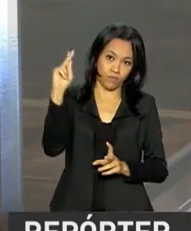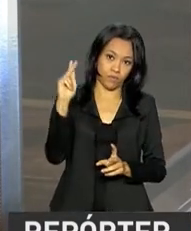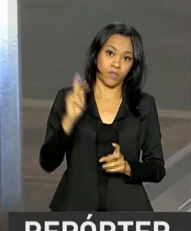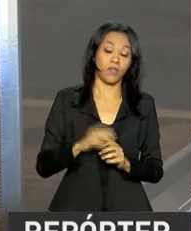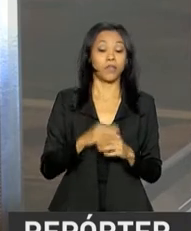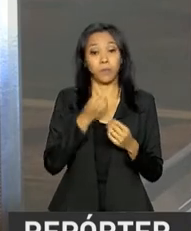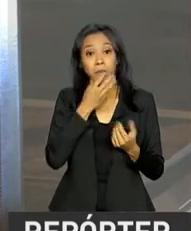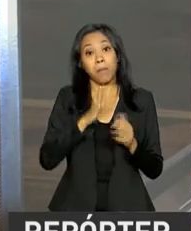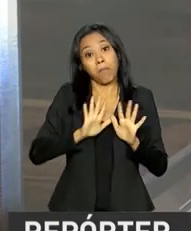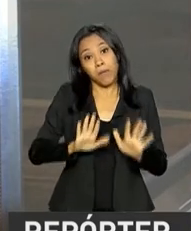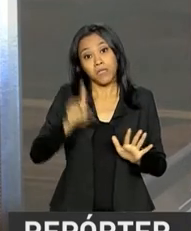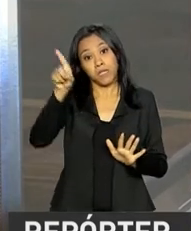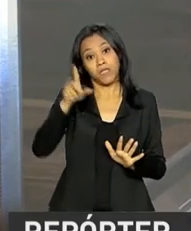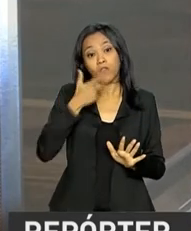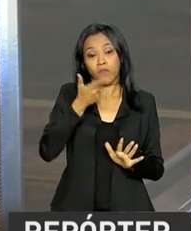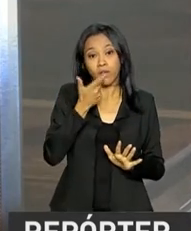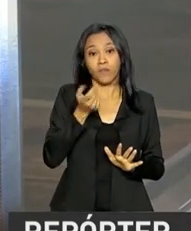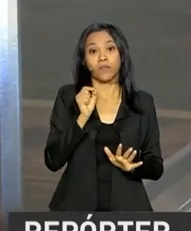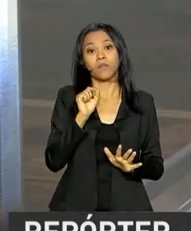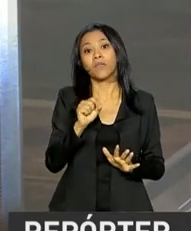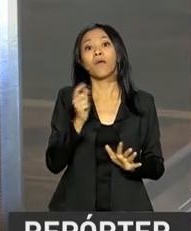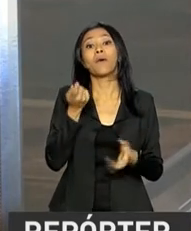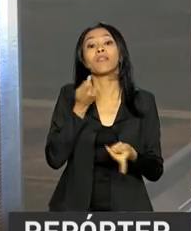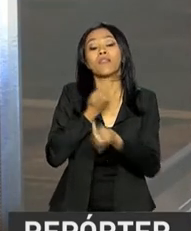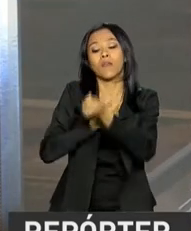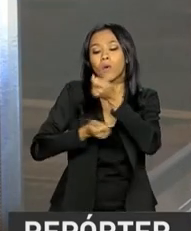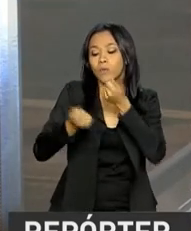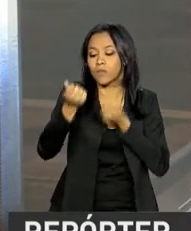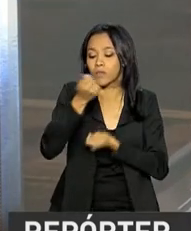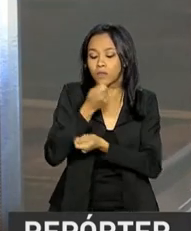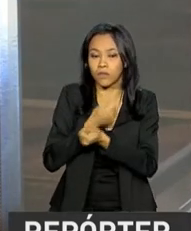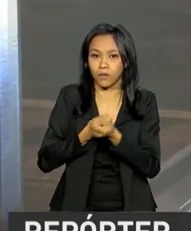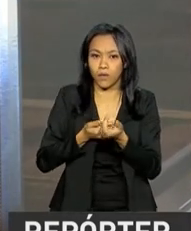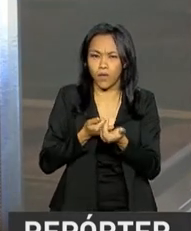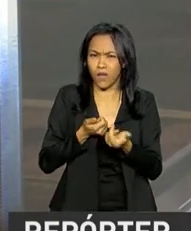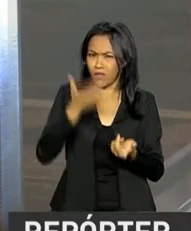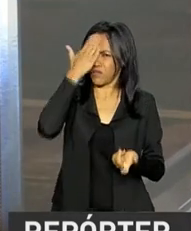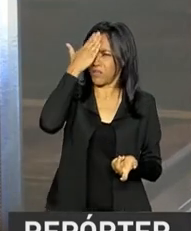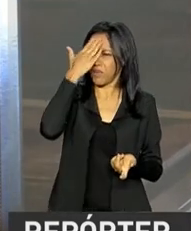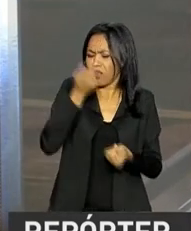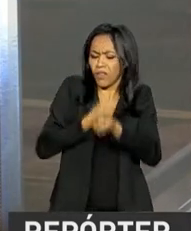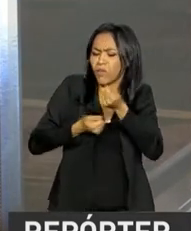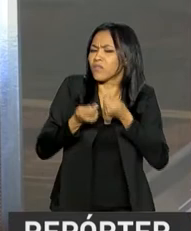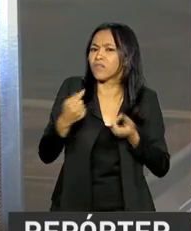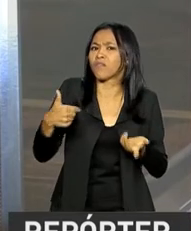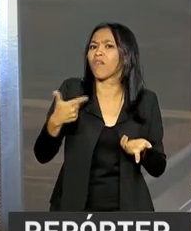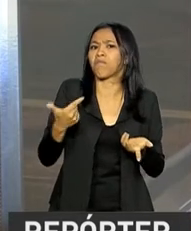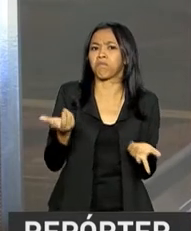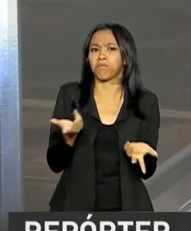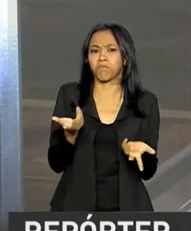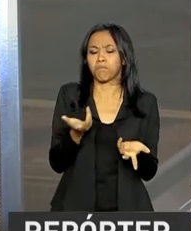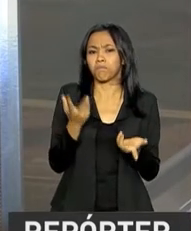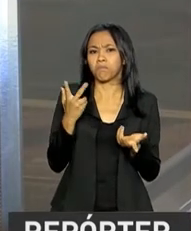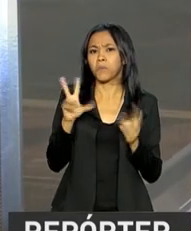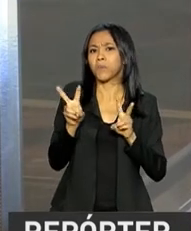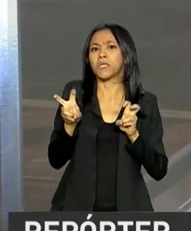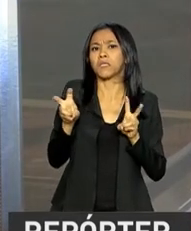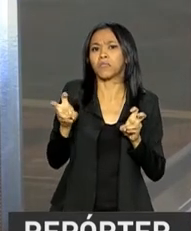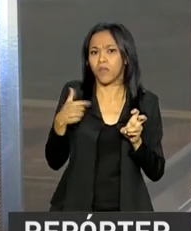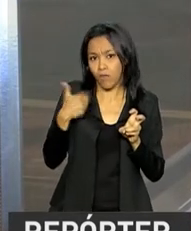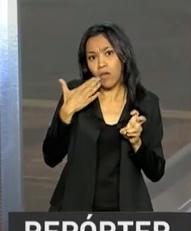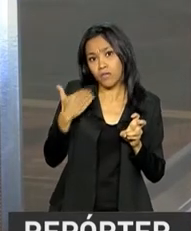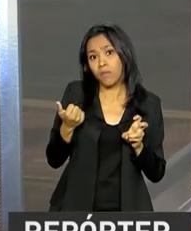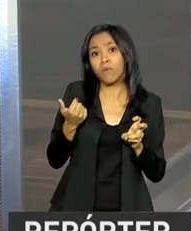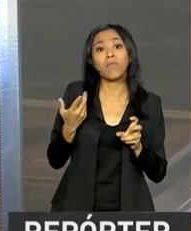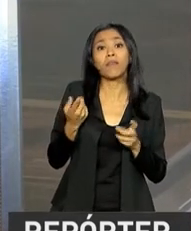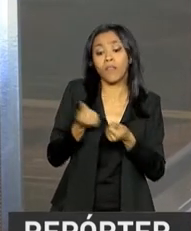tudo bem, mas eles estão dizendo que estão abertos a negociações. Aí precisa saber que negociação é essa que eles estão querendo, exatamente querem